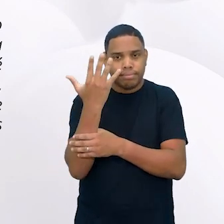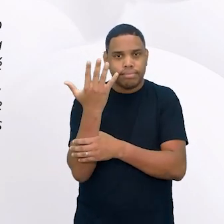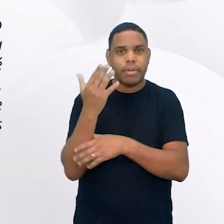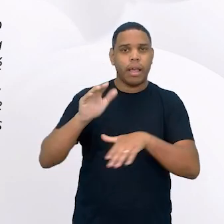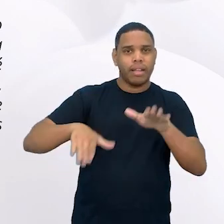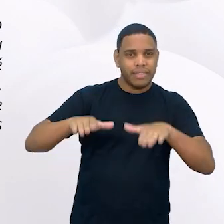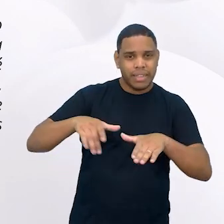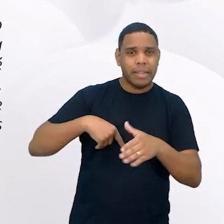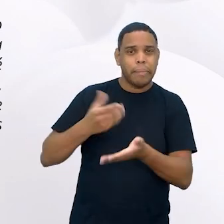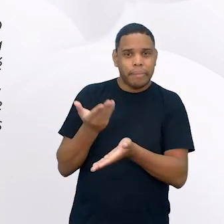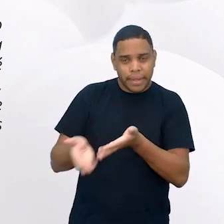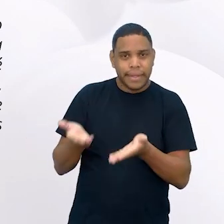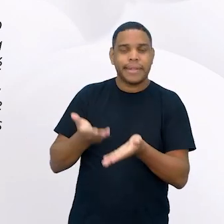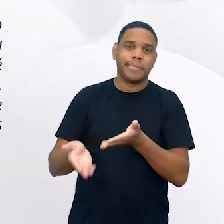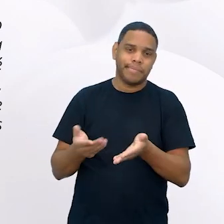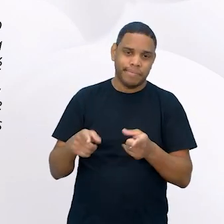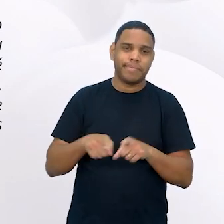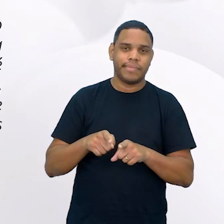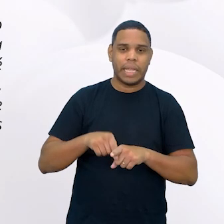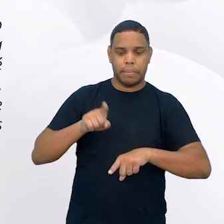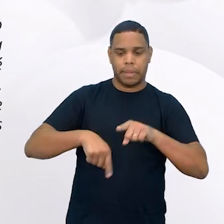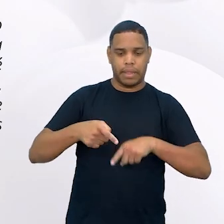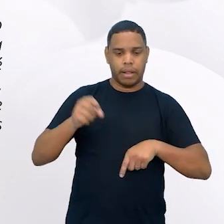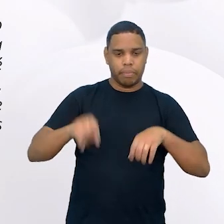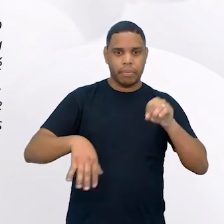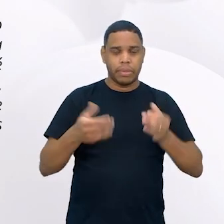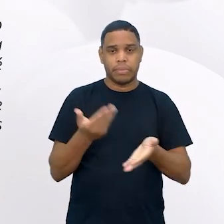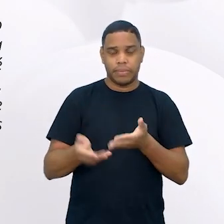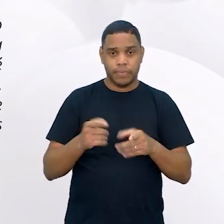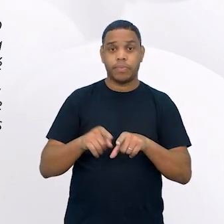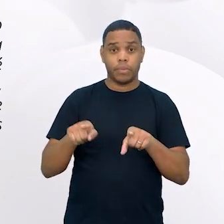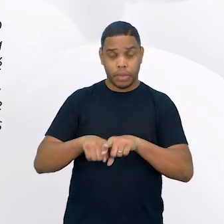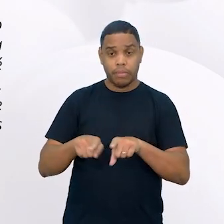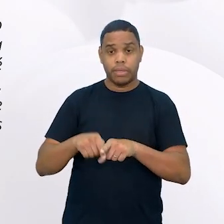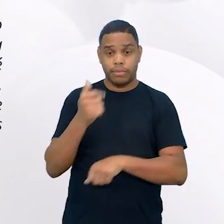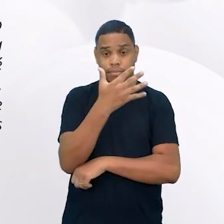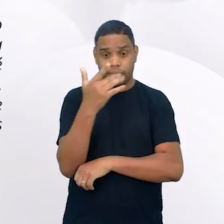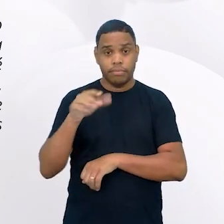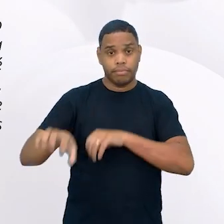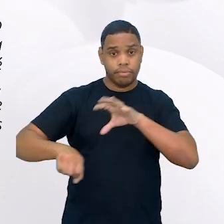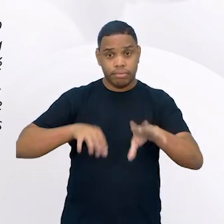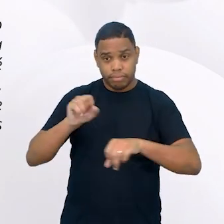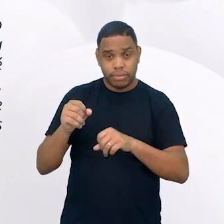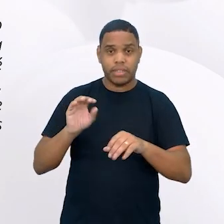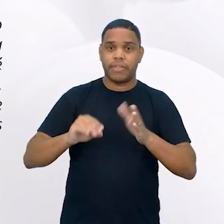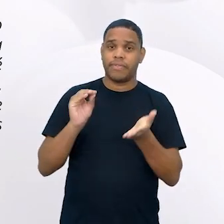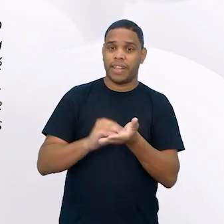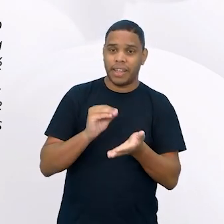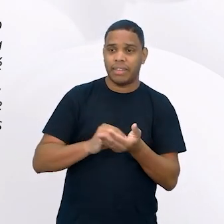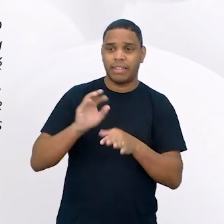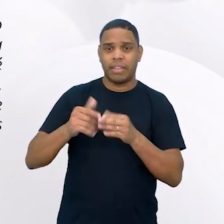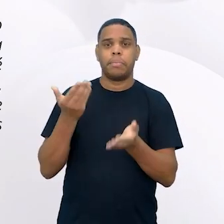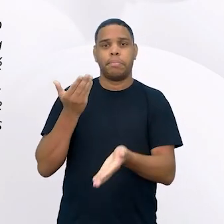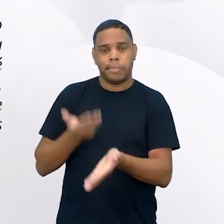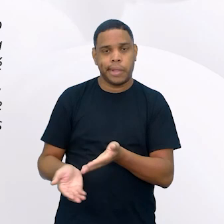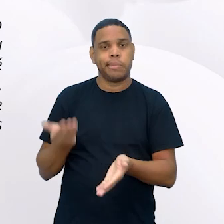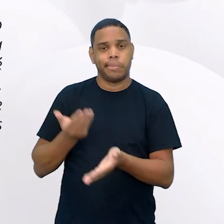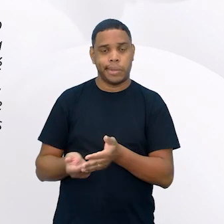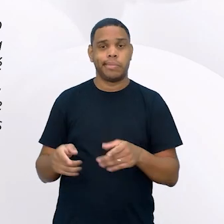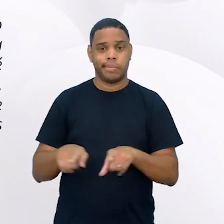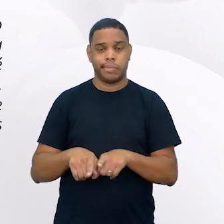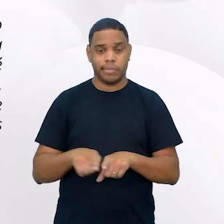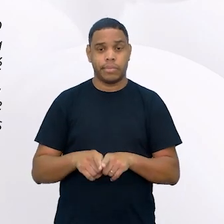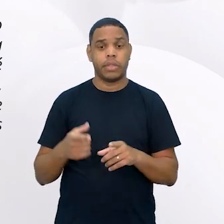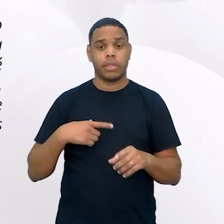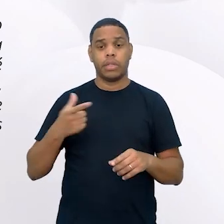às vezes, desperdiça muito material. A colheita, por falta de equipamentos adequados, também desperdiça muito.